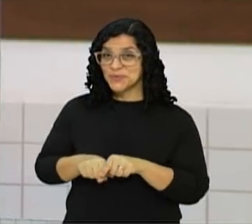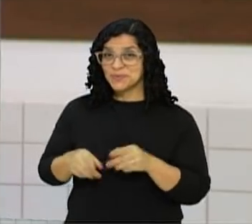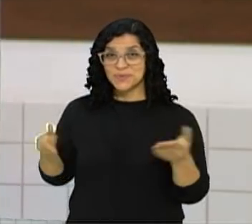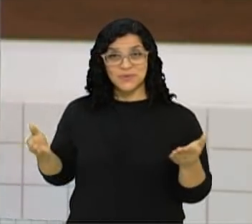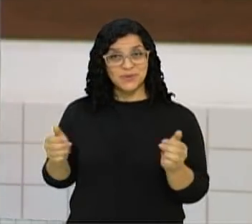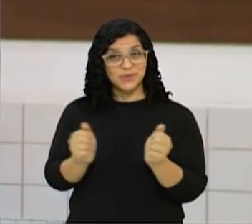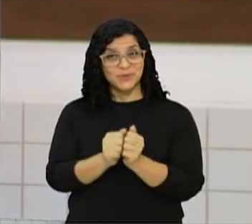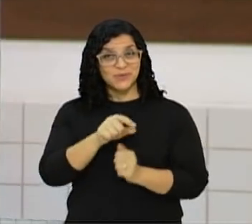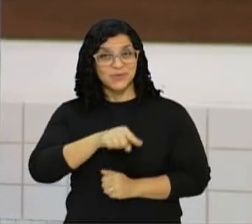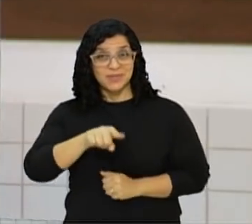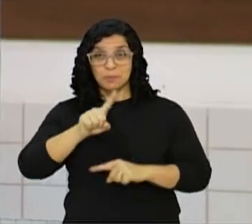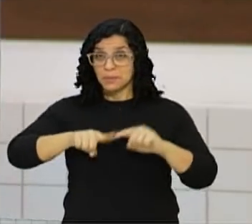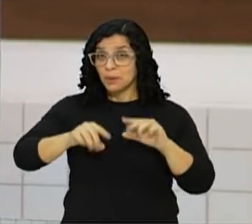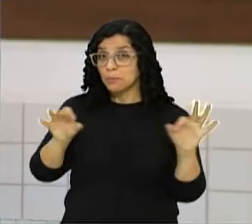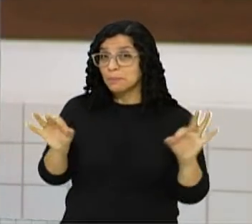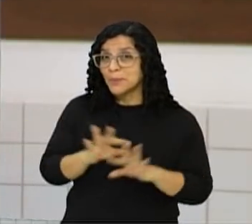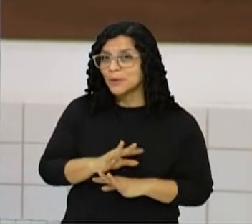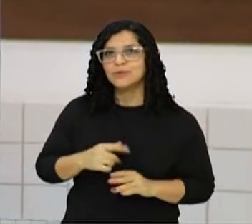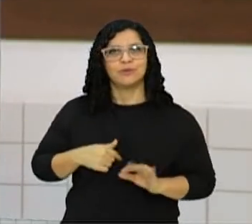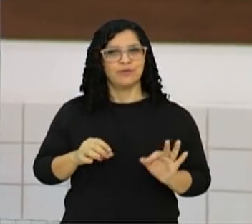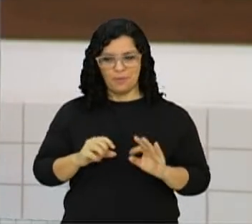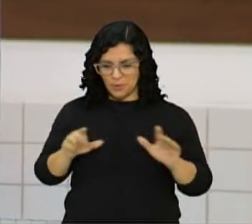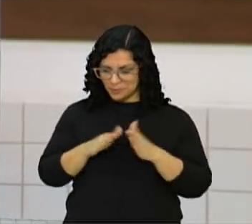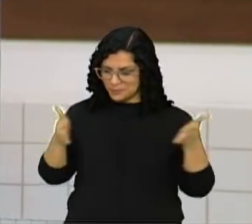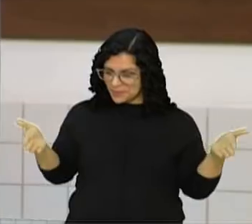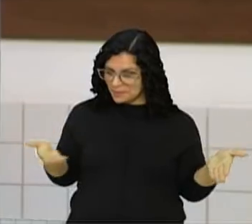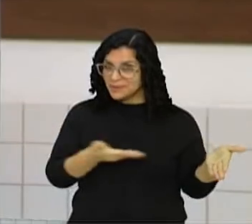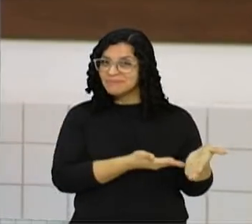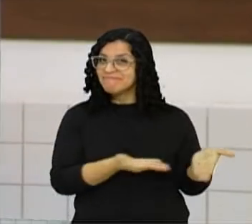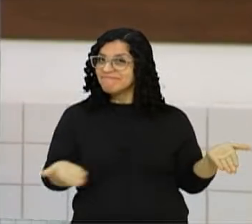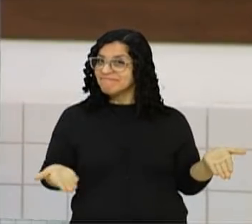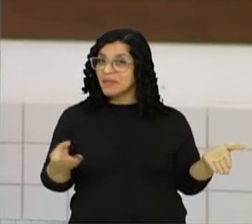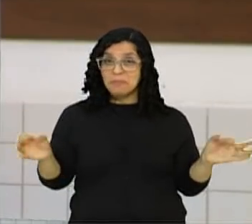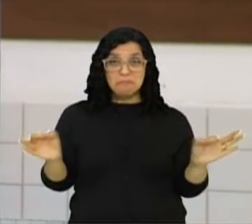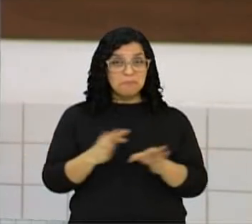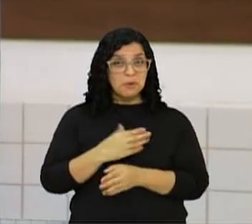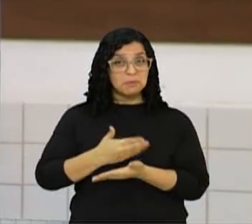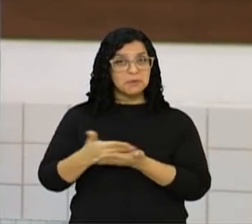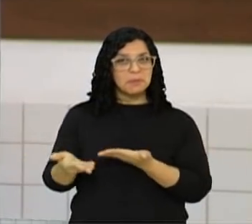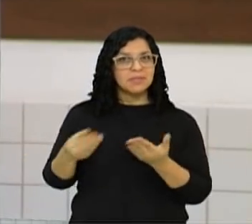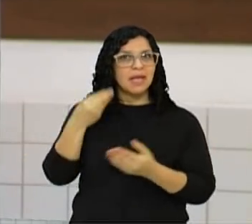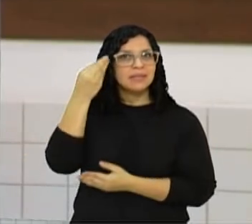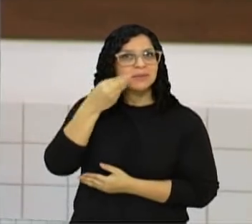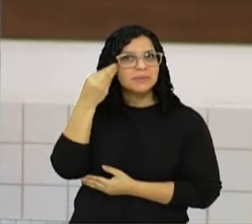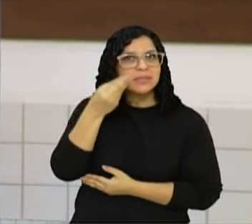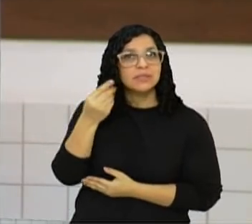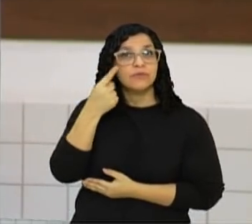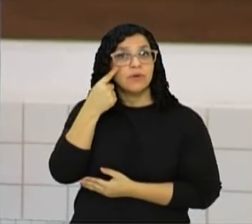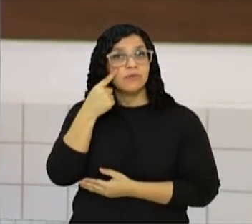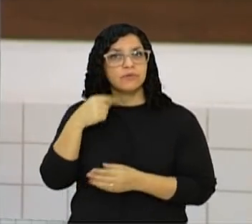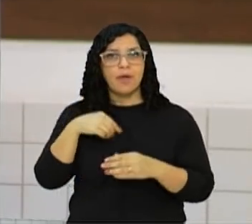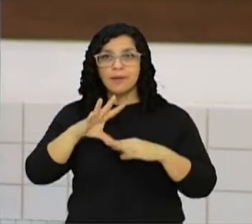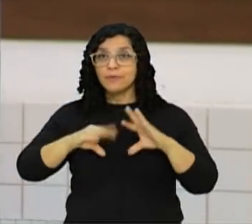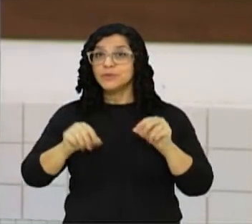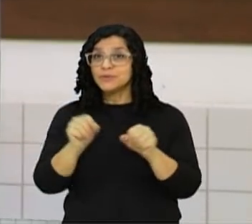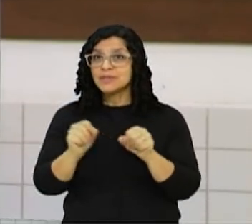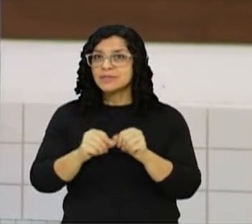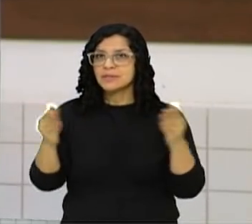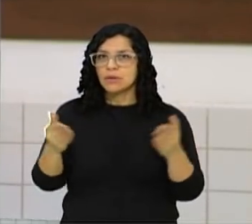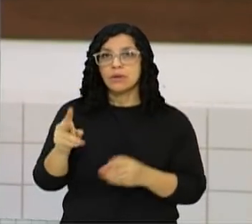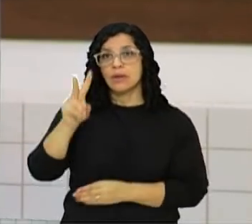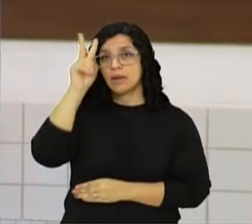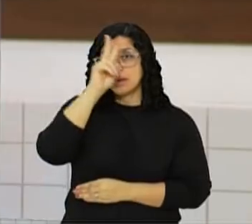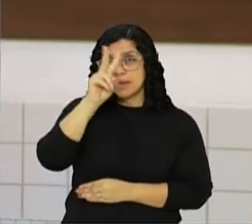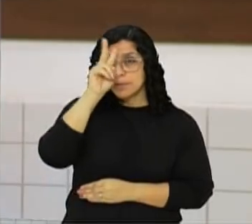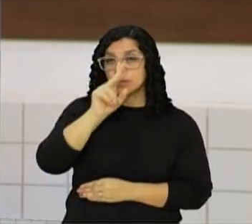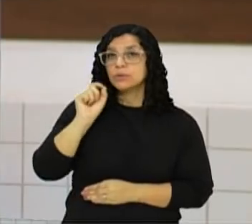Voltamos, turma! E você pegou o material? Eu já peguei. Olha a minha bancada pronta para a gente começar o experimento. Então, vamos pôr a mão na massa?